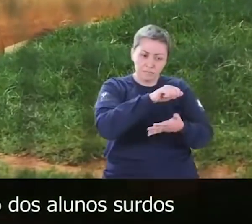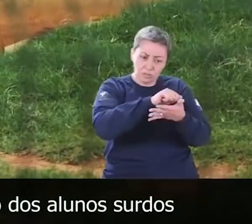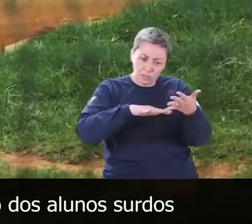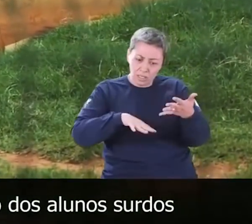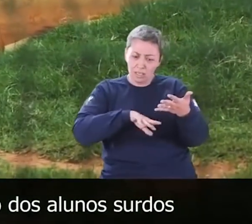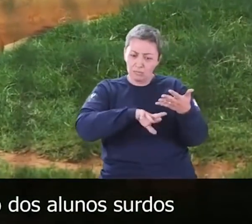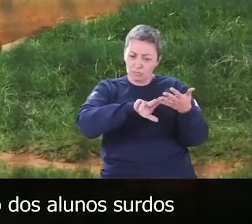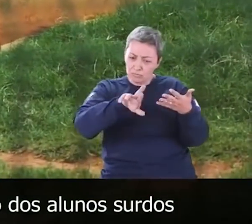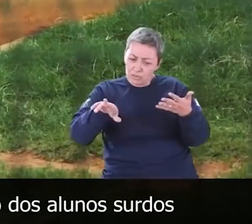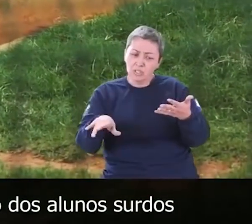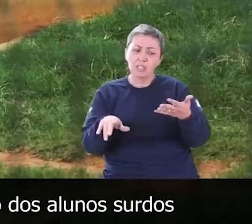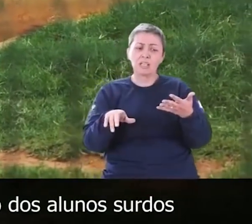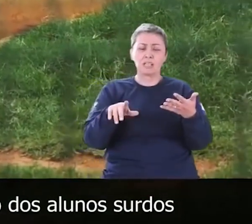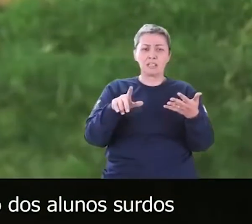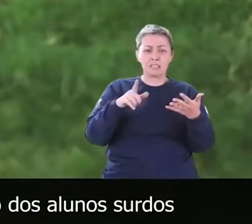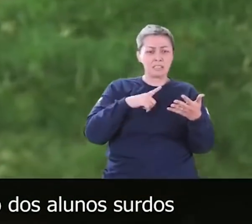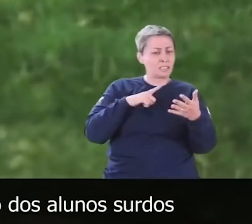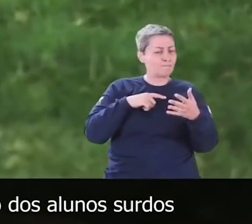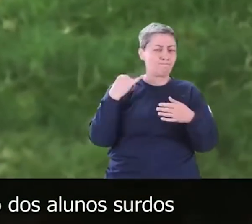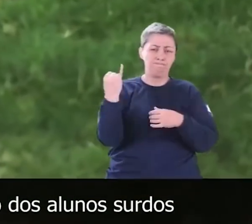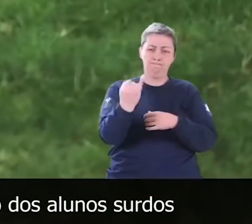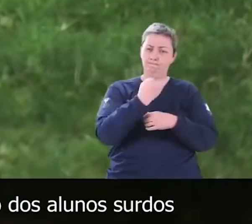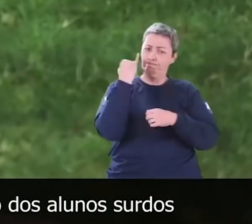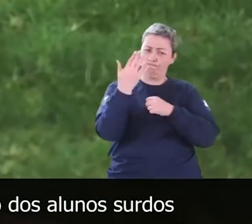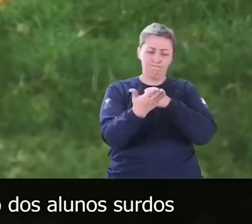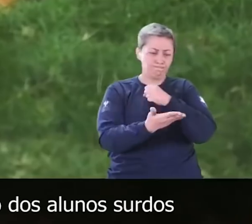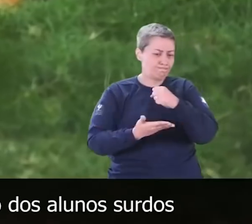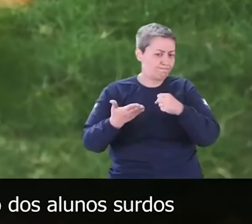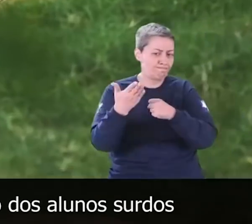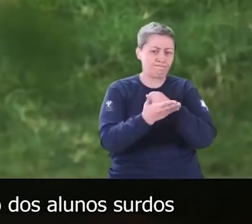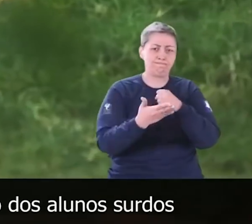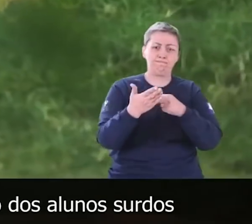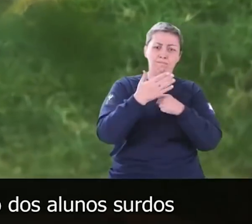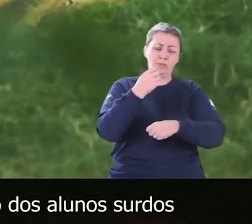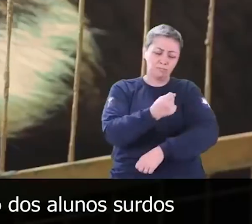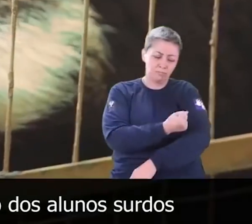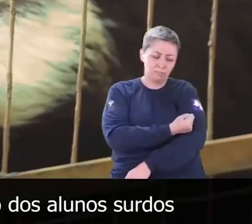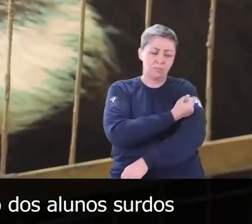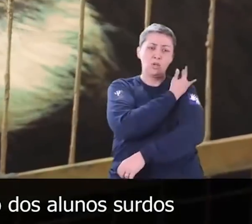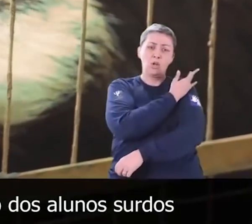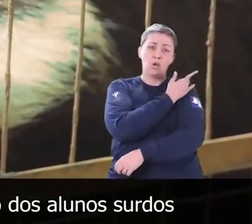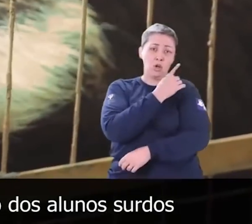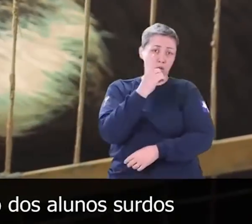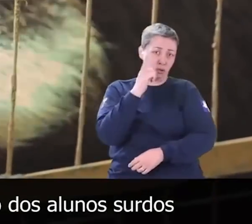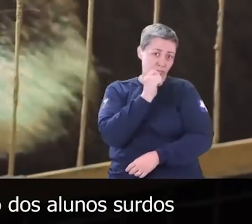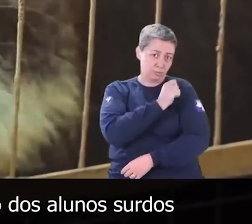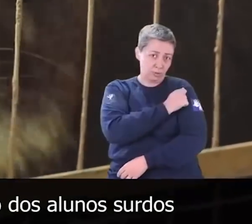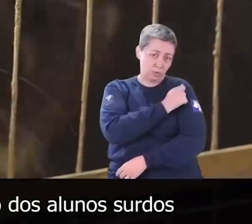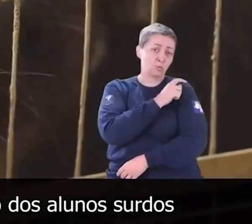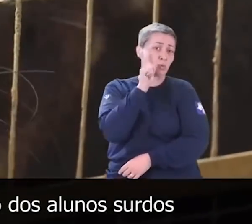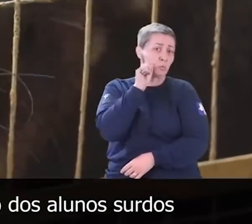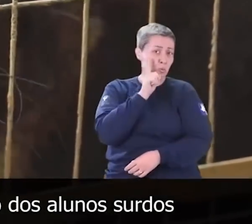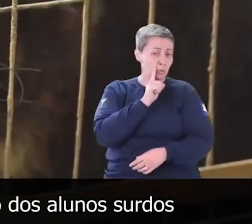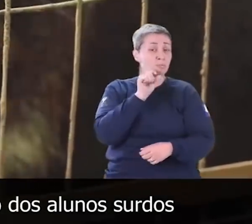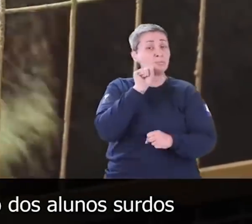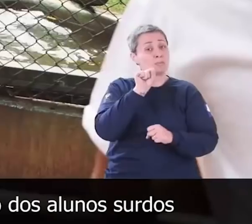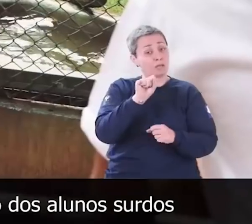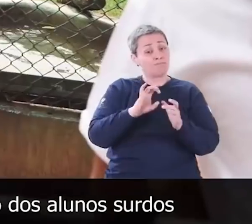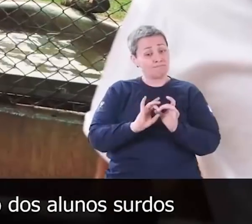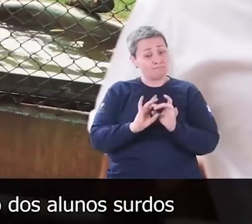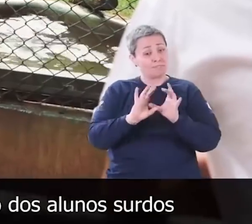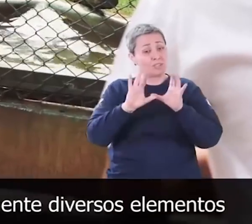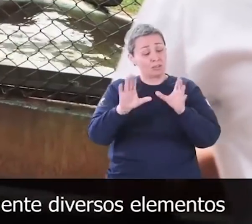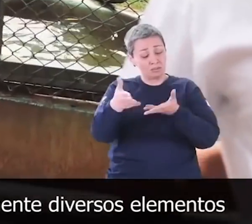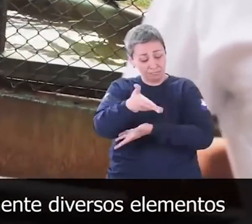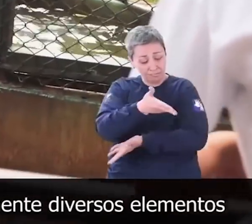Essas atividades, elas são fundamentais na escolarização dos alunos surdos, porque elas permitem